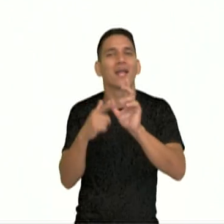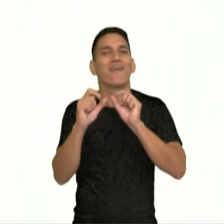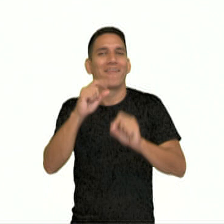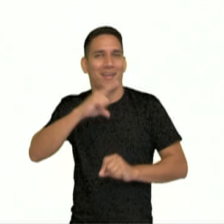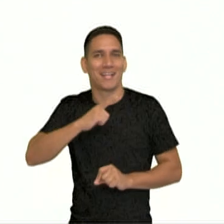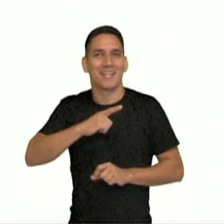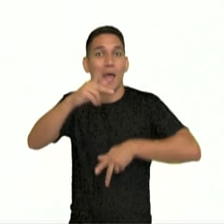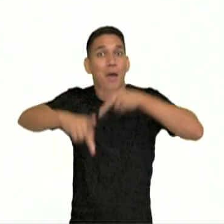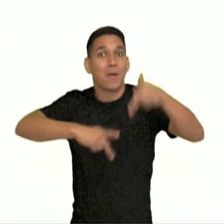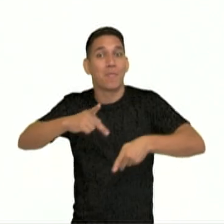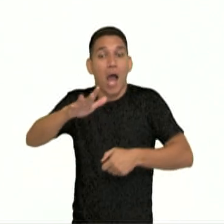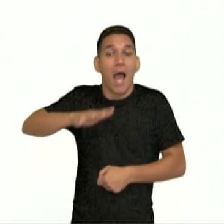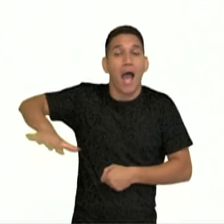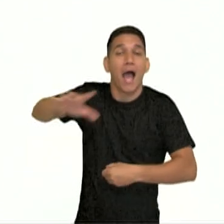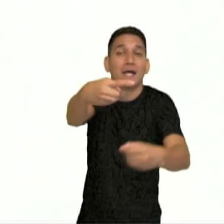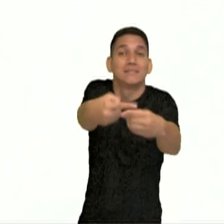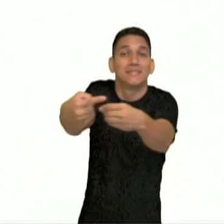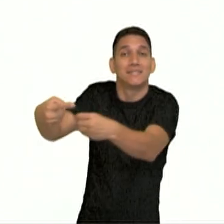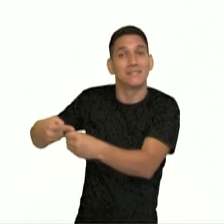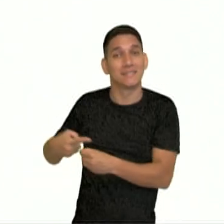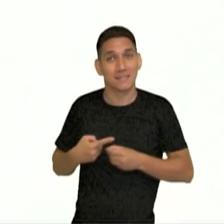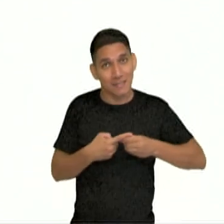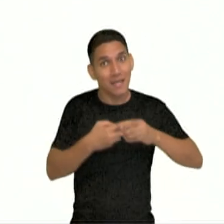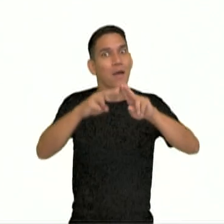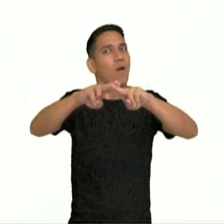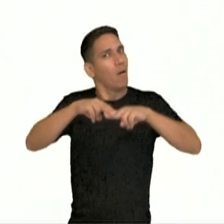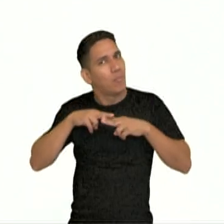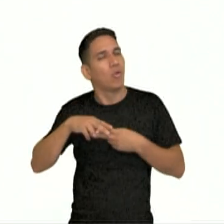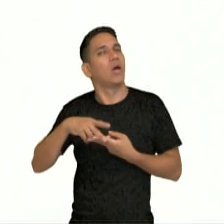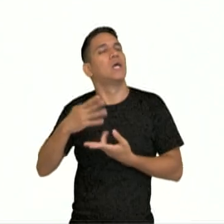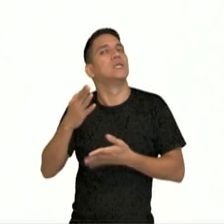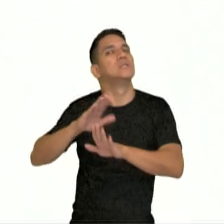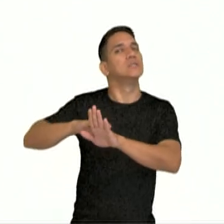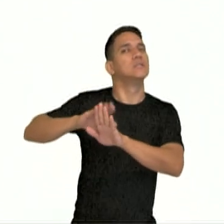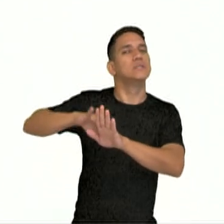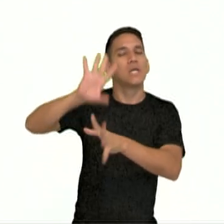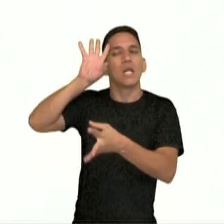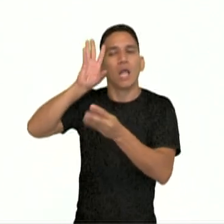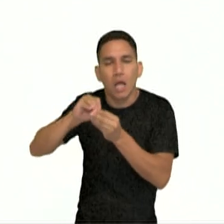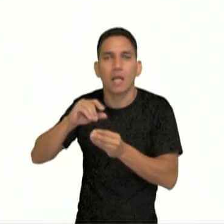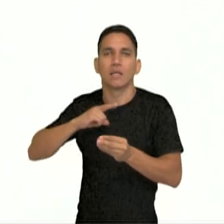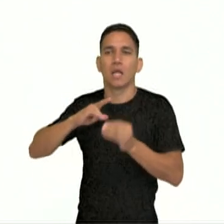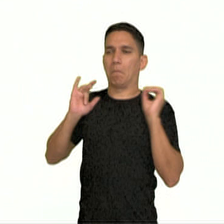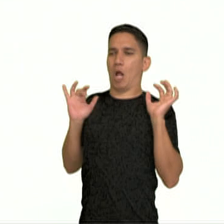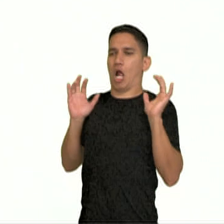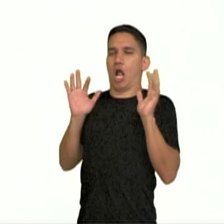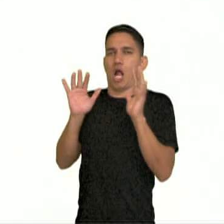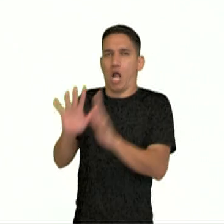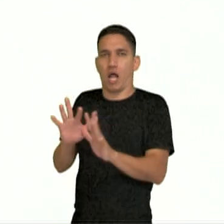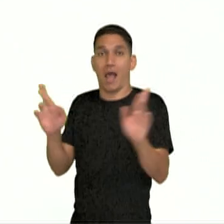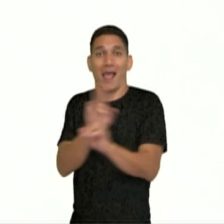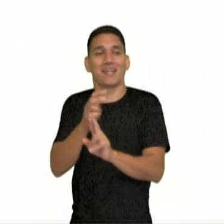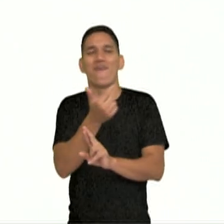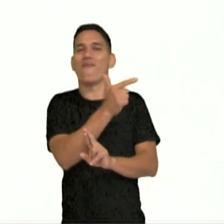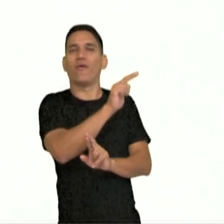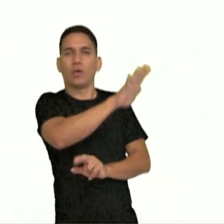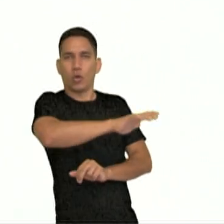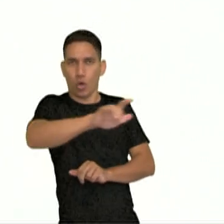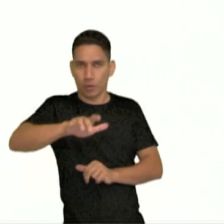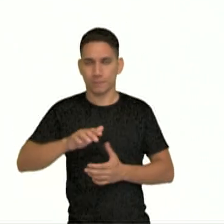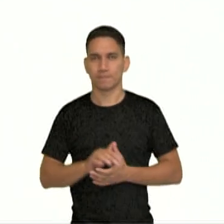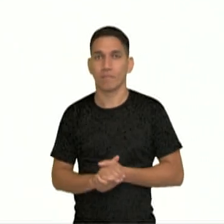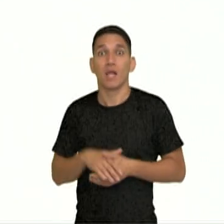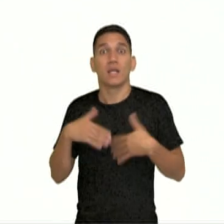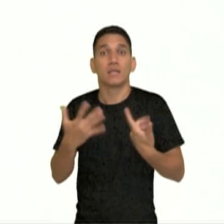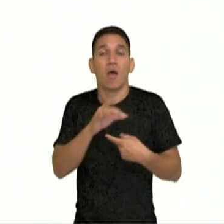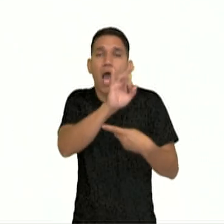a população que vive em áreas urbanas, então por isso a ideia de concentração em algumas partes em relação a outras, né? Então em cada